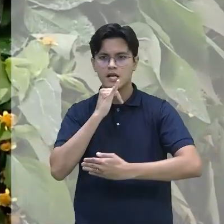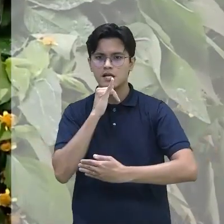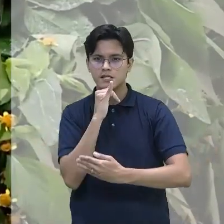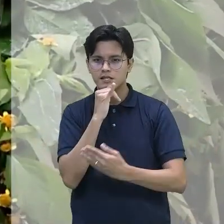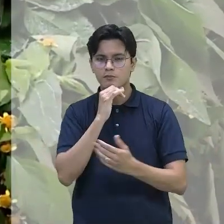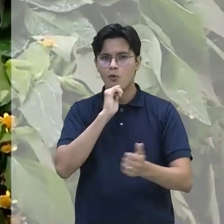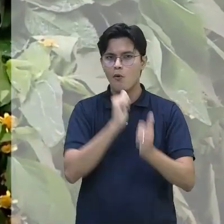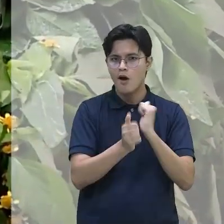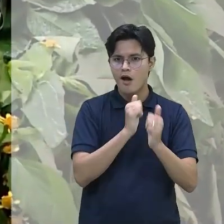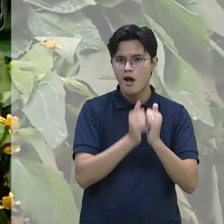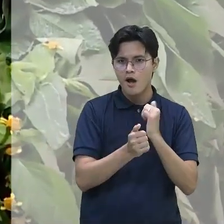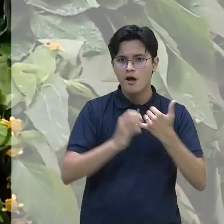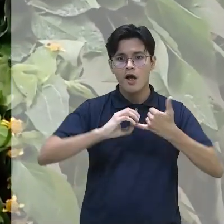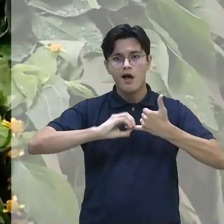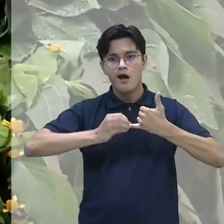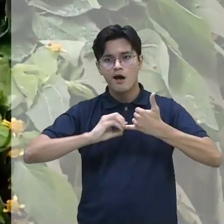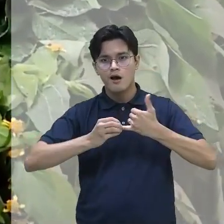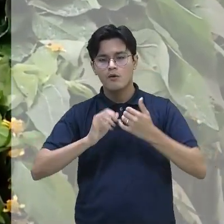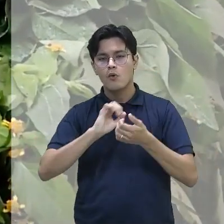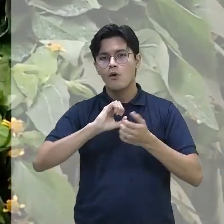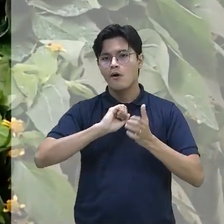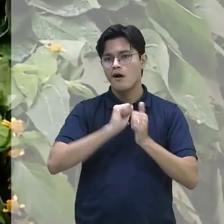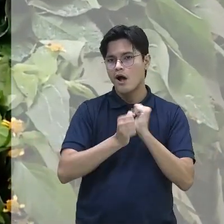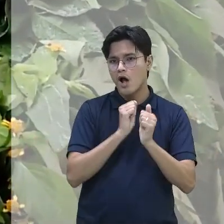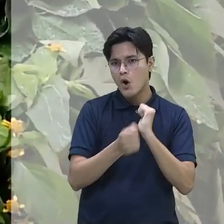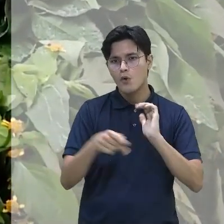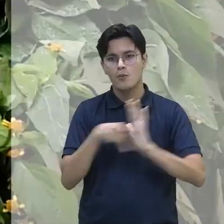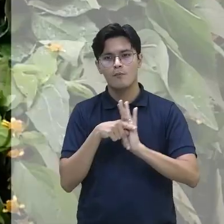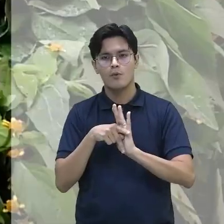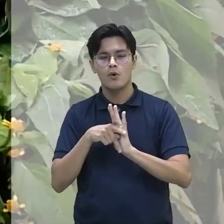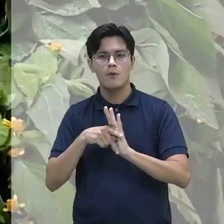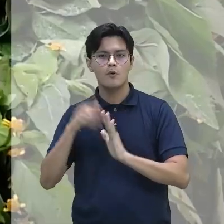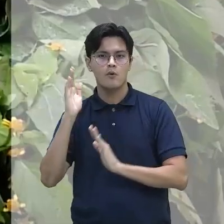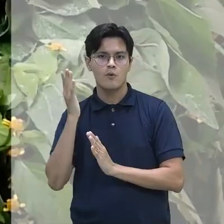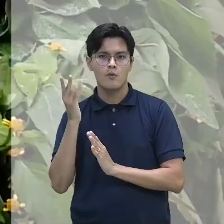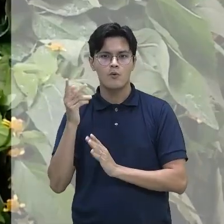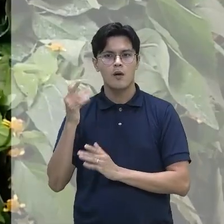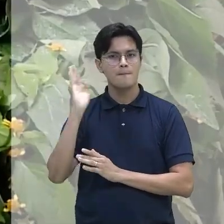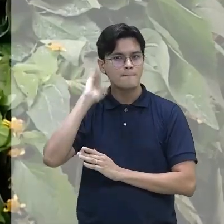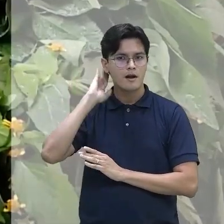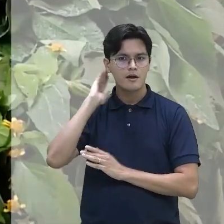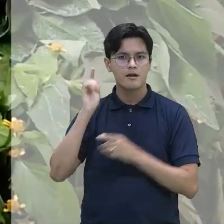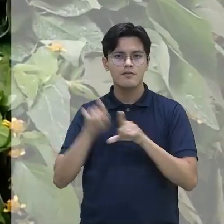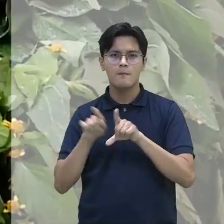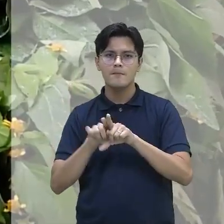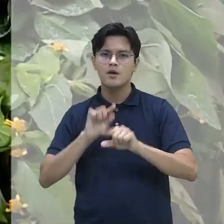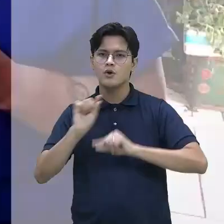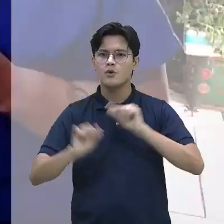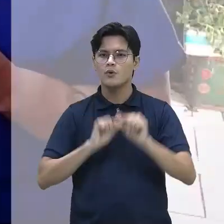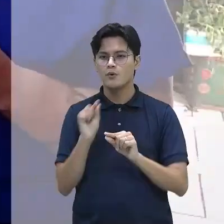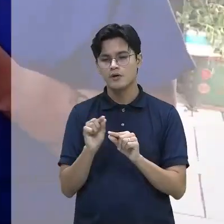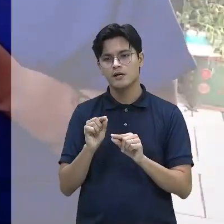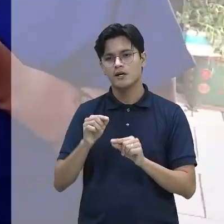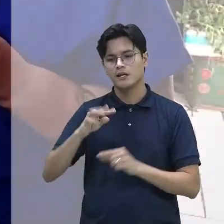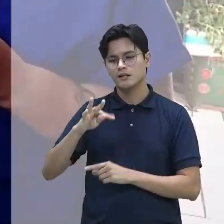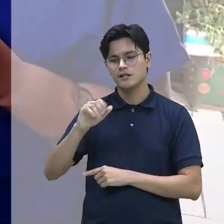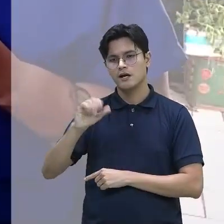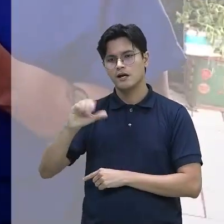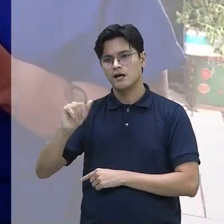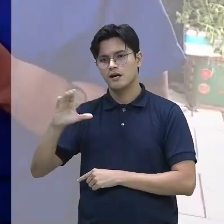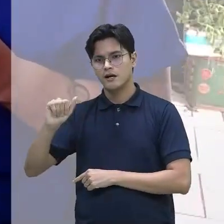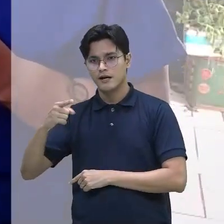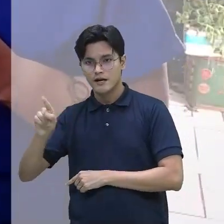é? Serve para aumentar a imunidade. Né? Fazendo o chá dele com o quê? Com mangarataia, alho, limão,